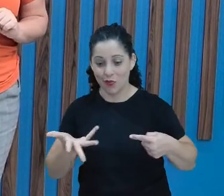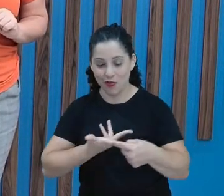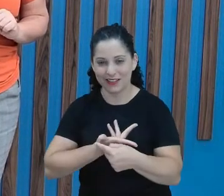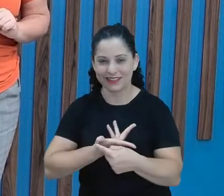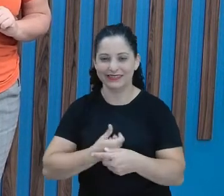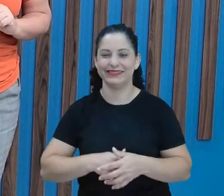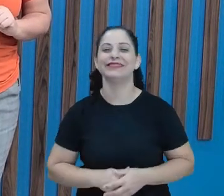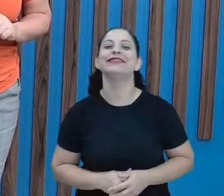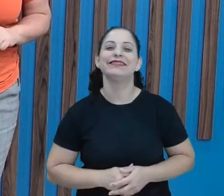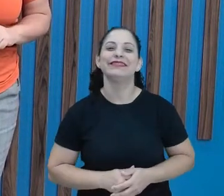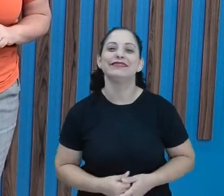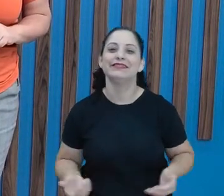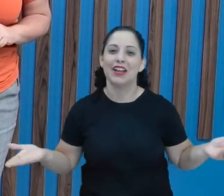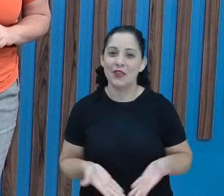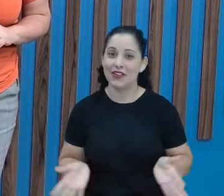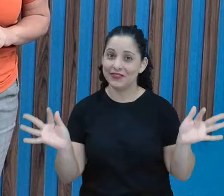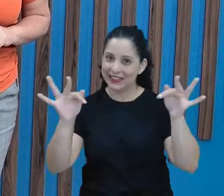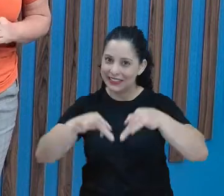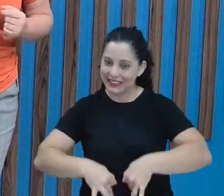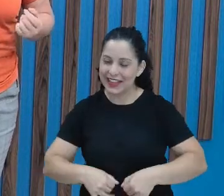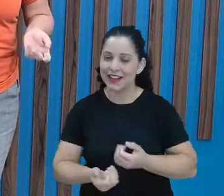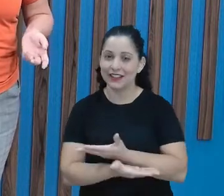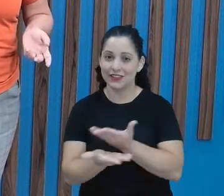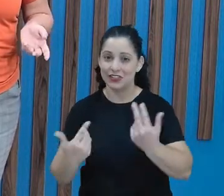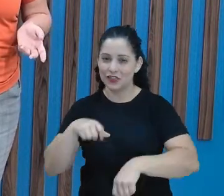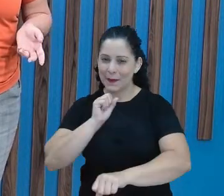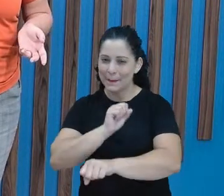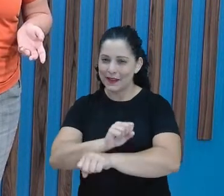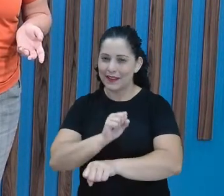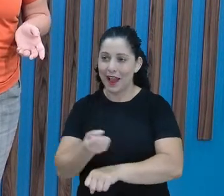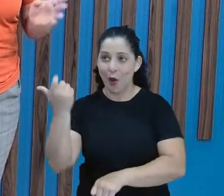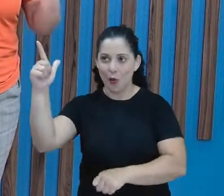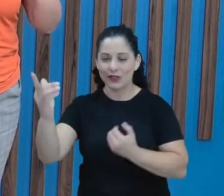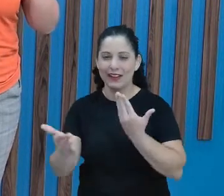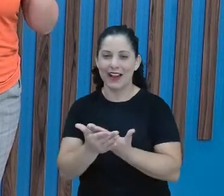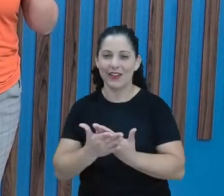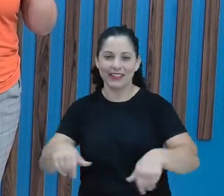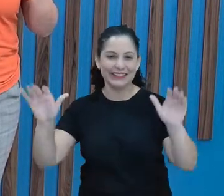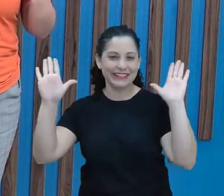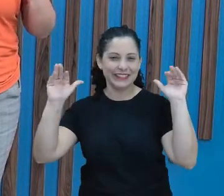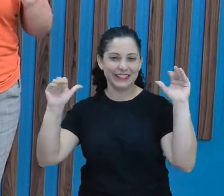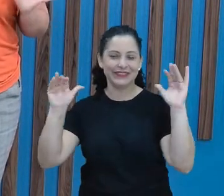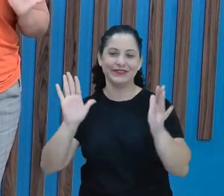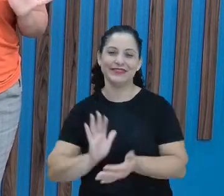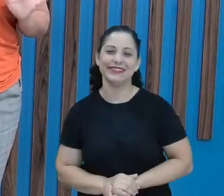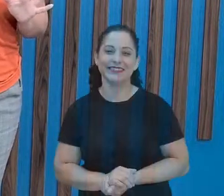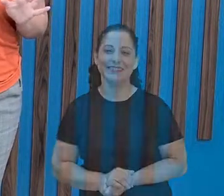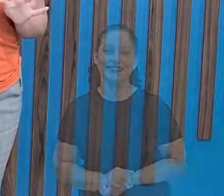tempo. Eu fico por aqui, meus amores, aguardo vocês para uma próxima aula. Tchau!